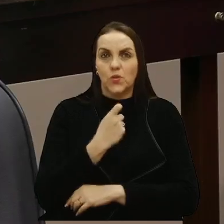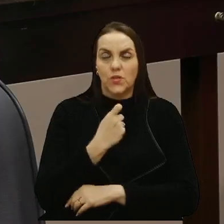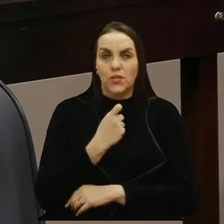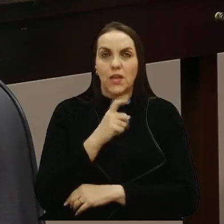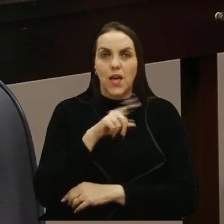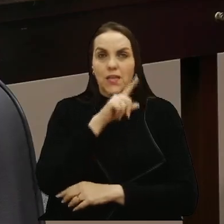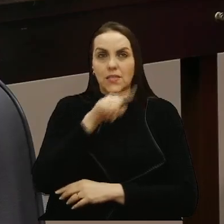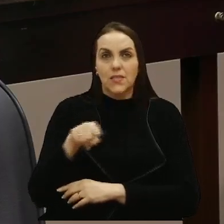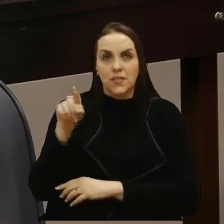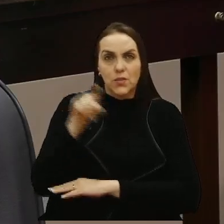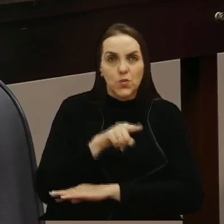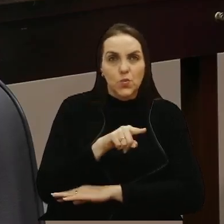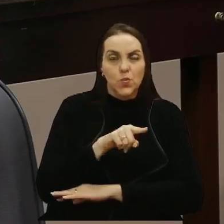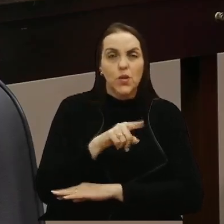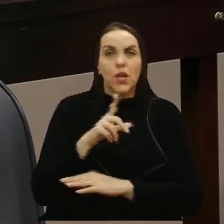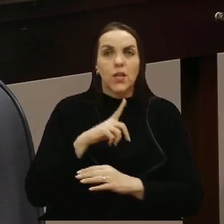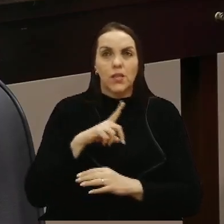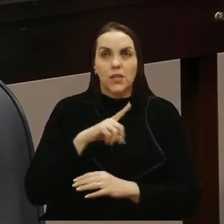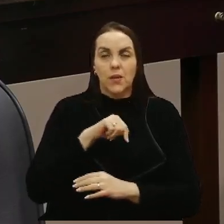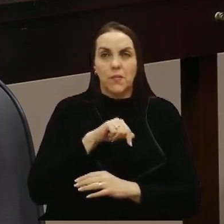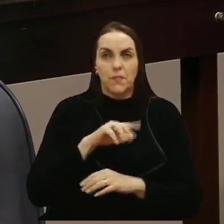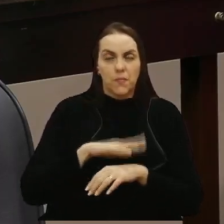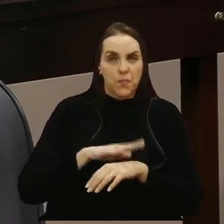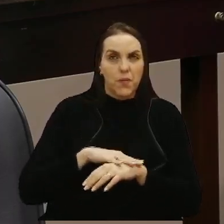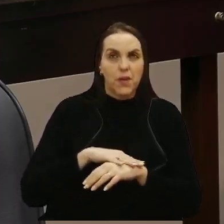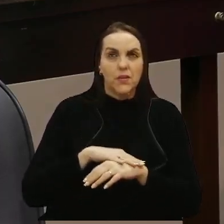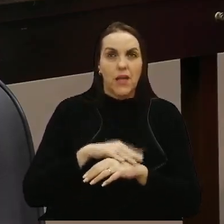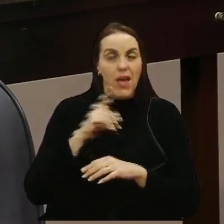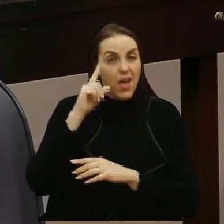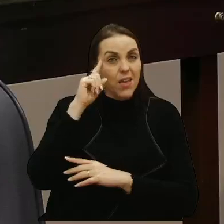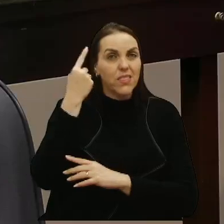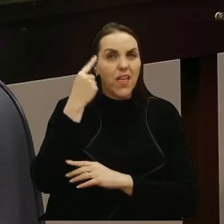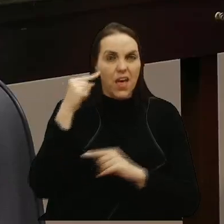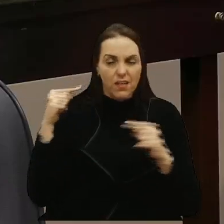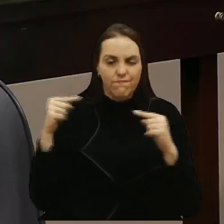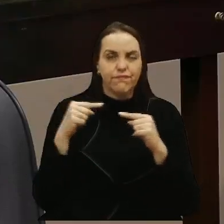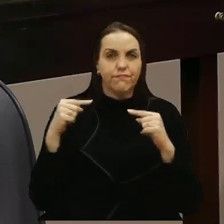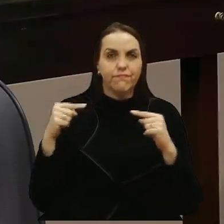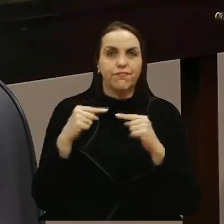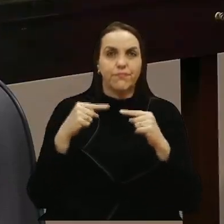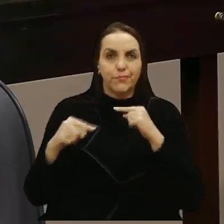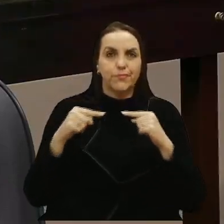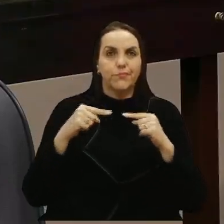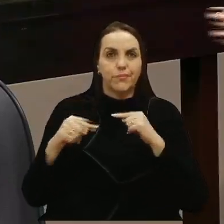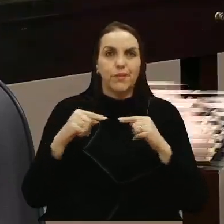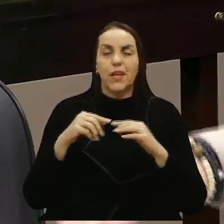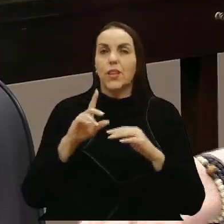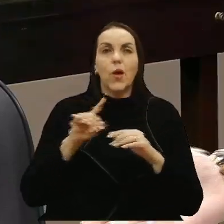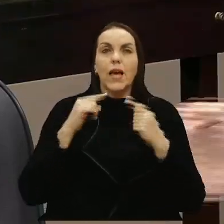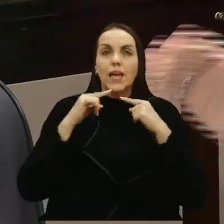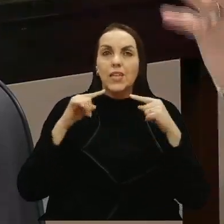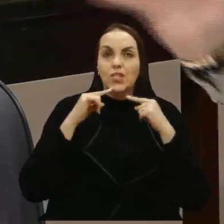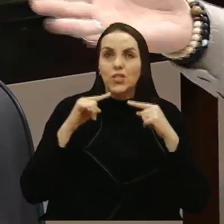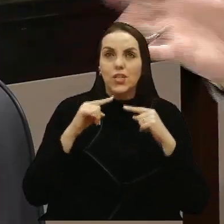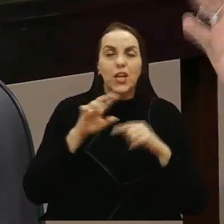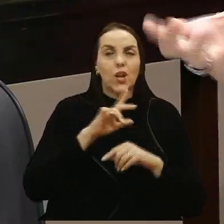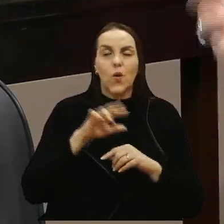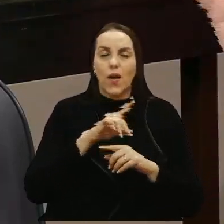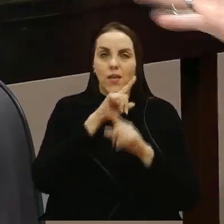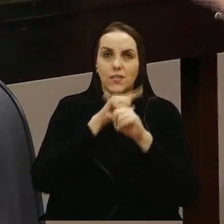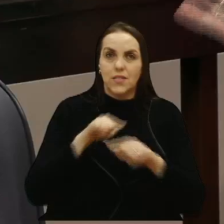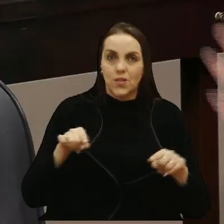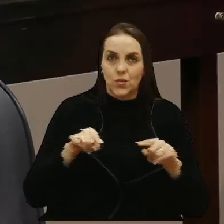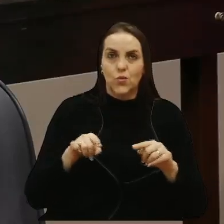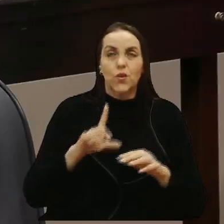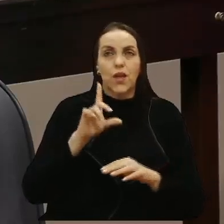gente bate numa manifestação, na forma de ideia a gente bate, né? Quando a gente critica, não é censurar, é boicotar. Então a esquerda